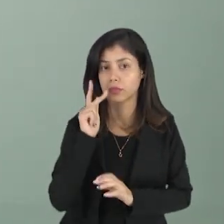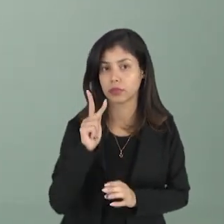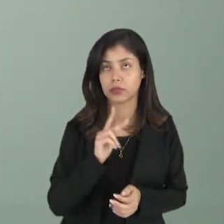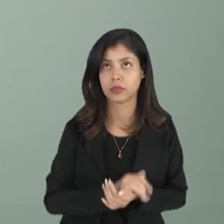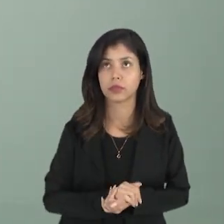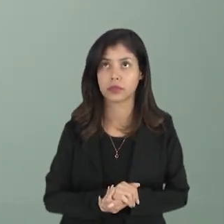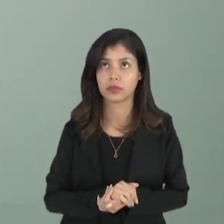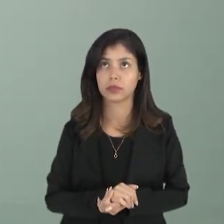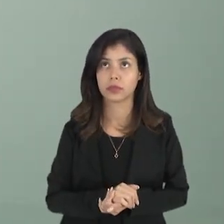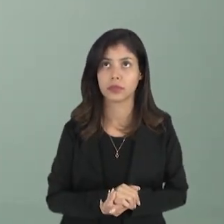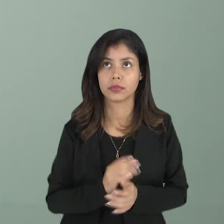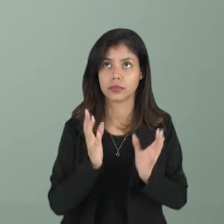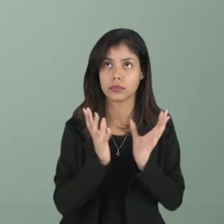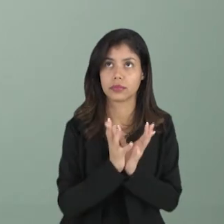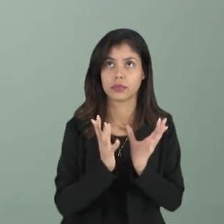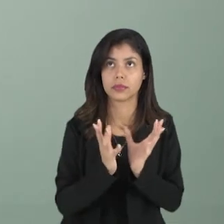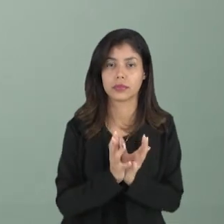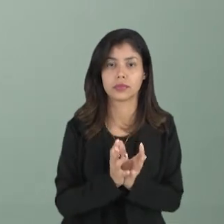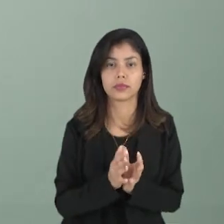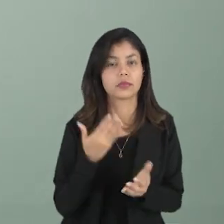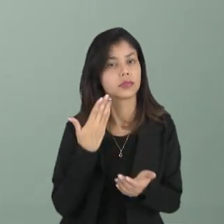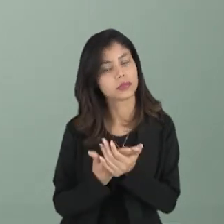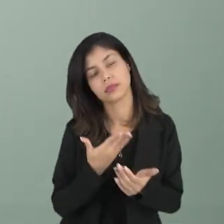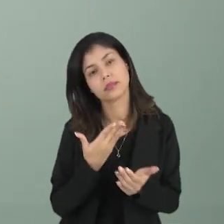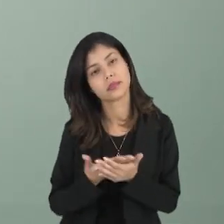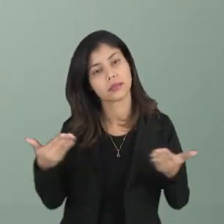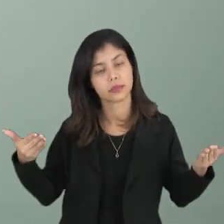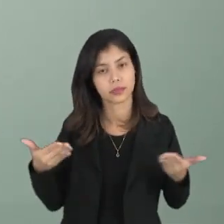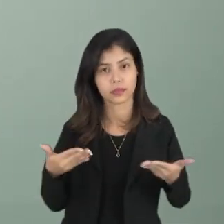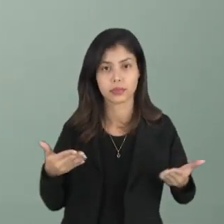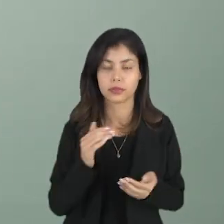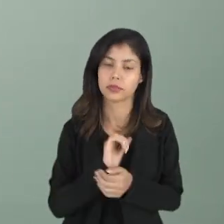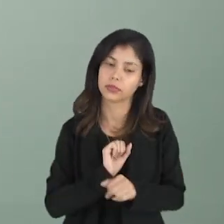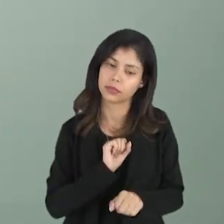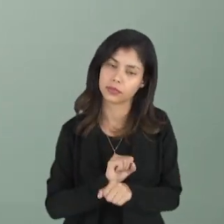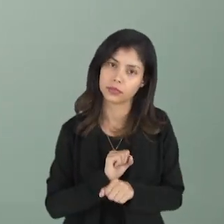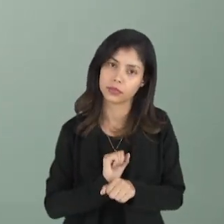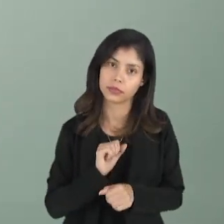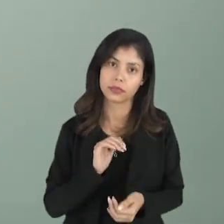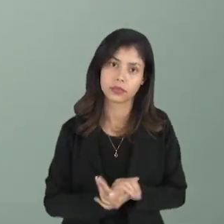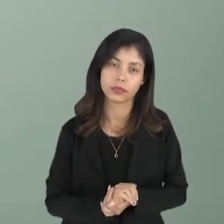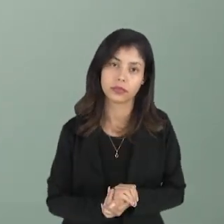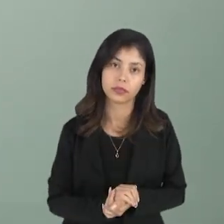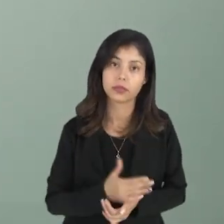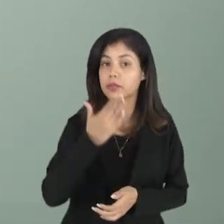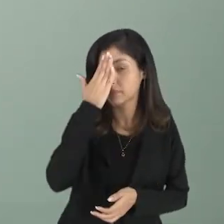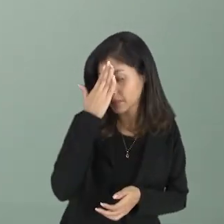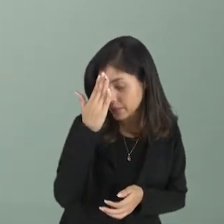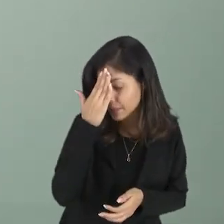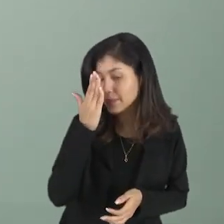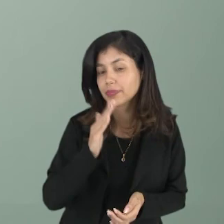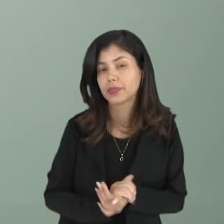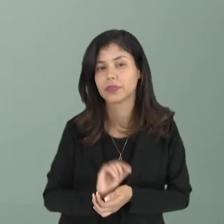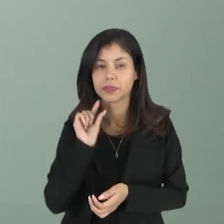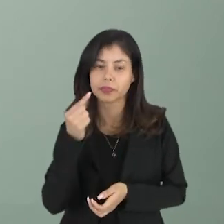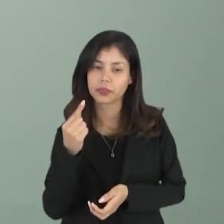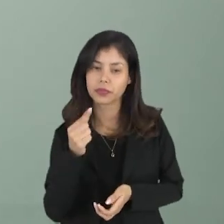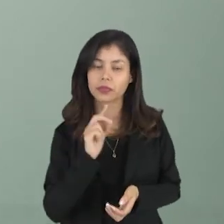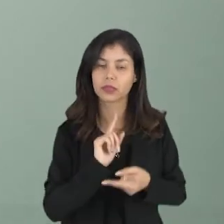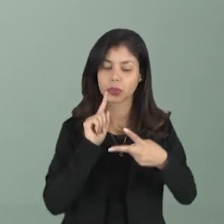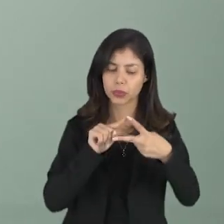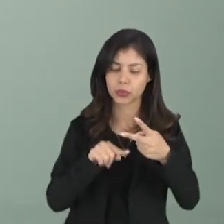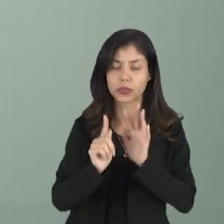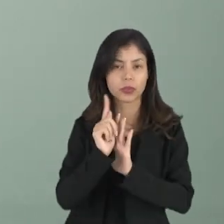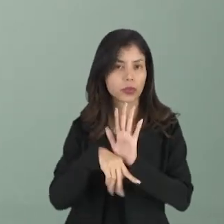Ok, turma, essa foi a nossa aula de hoje. Eu espero que vocês tenham compreendido um pouco sobre os